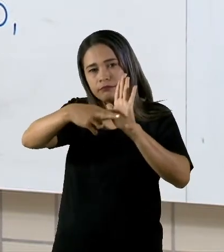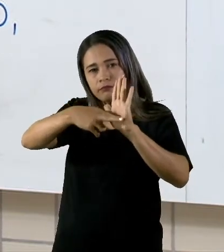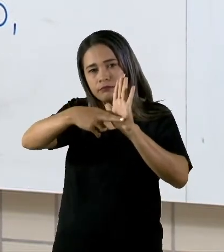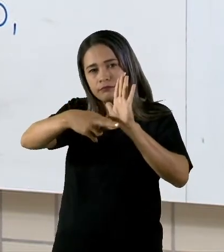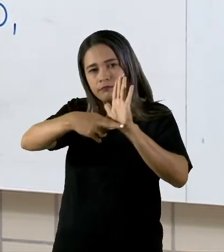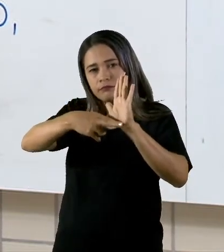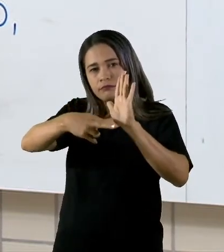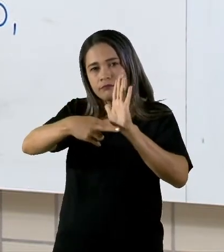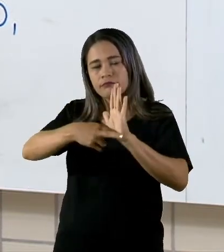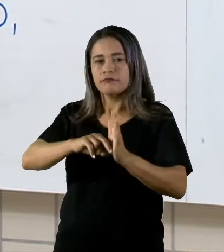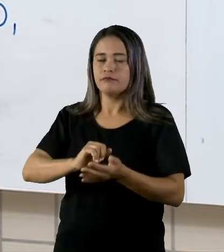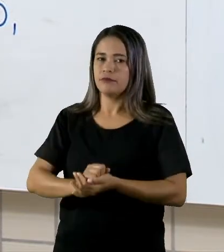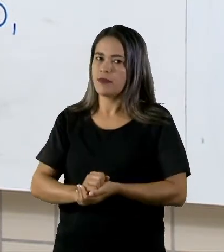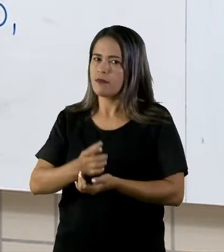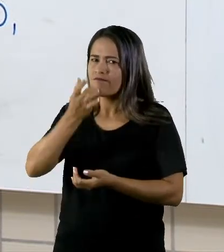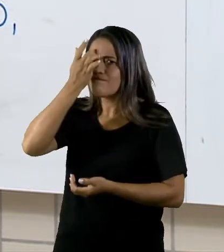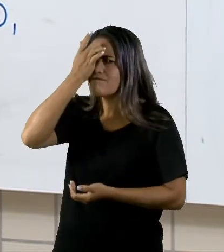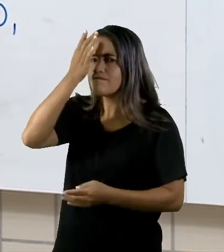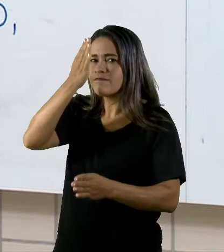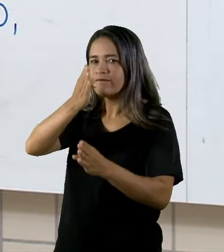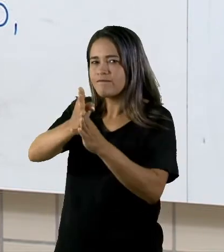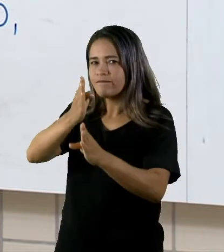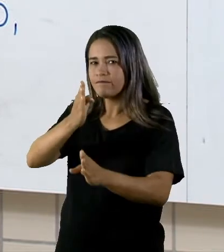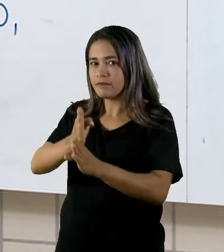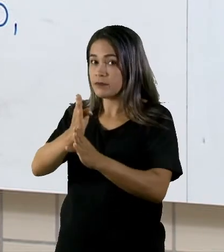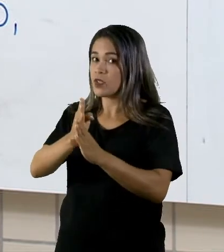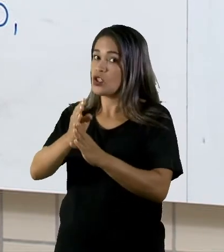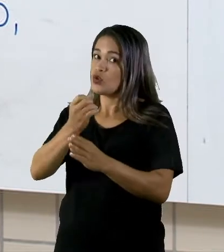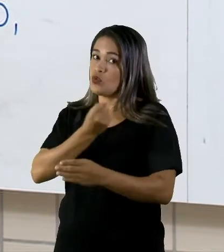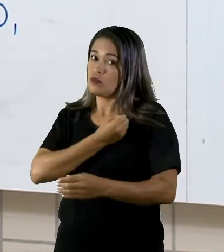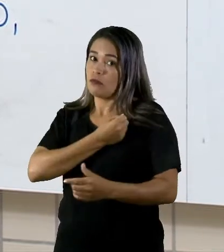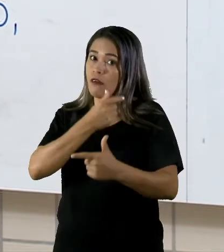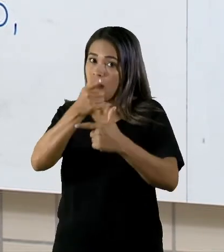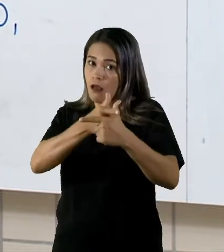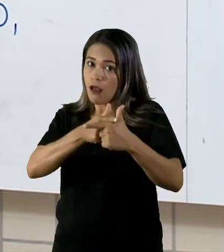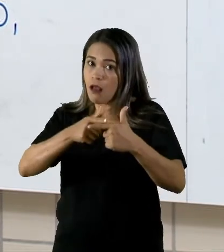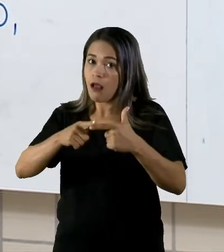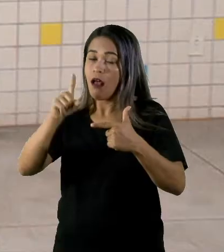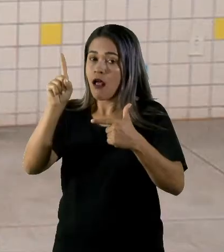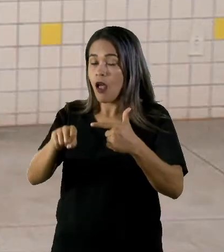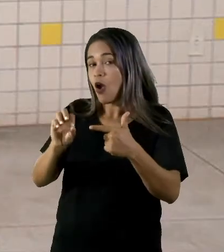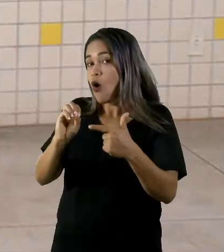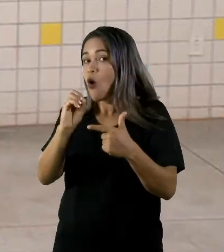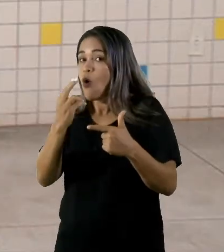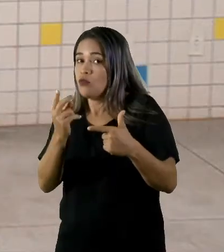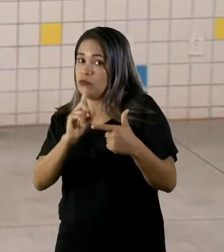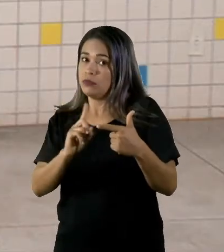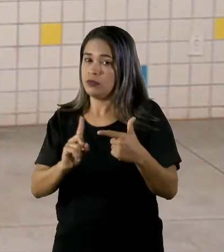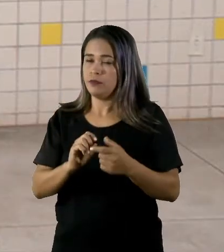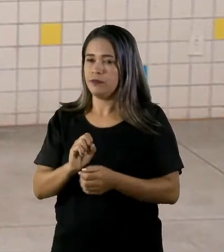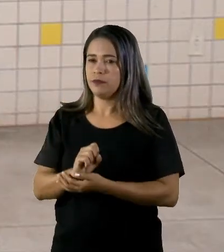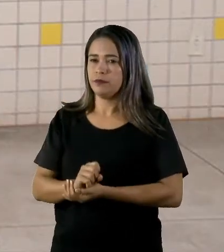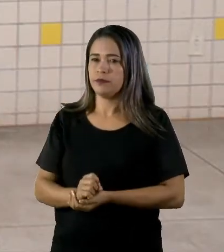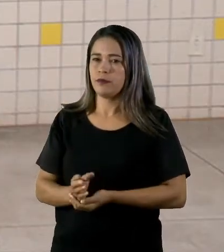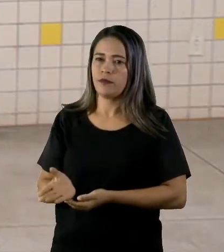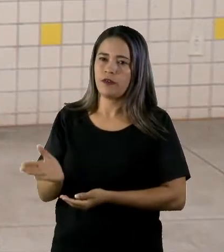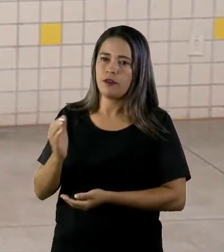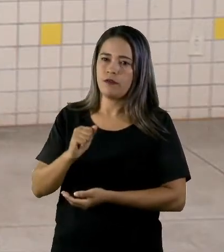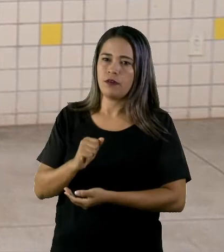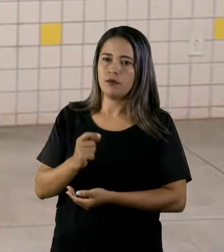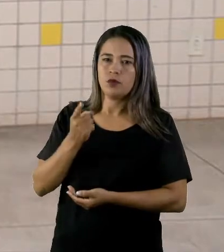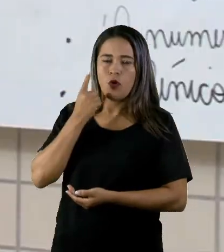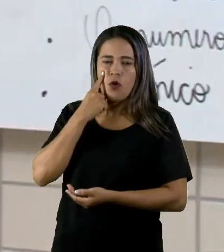um atalho para você descobrir se o número é ou não divisível por outro. Turma, segue comigo aqui para